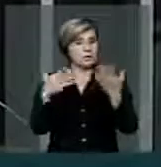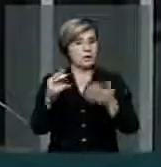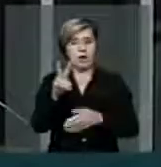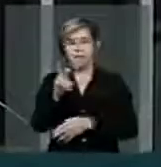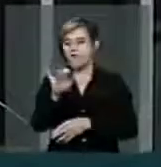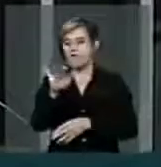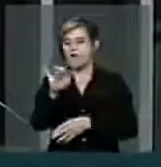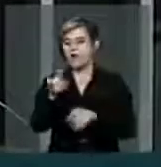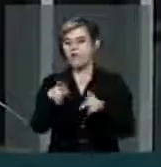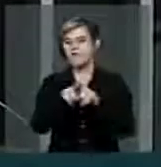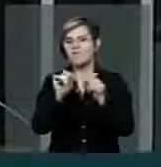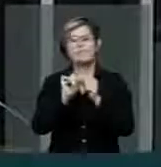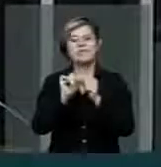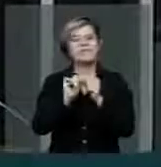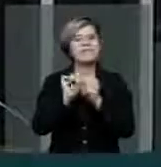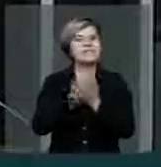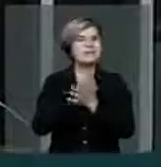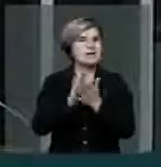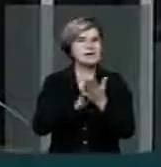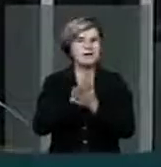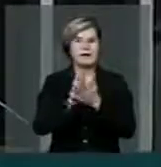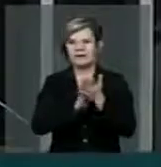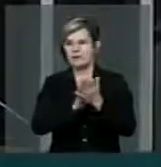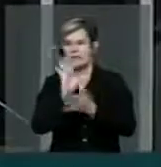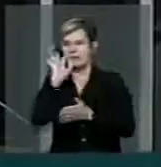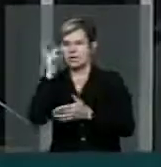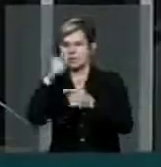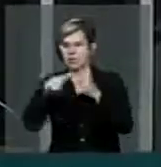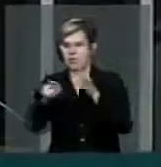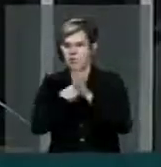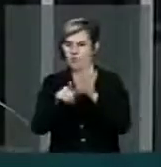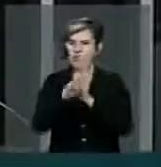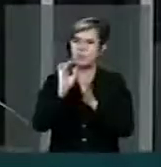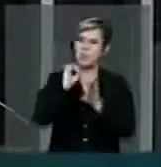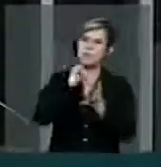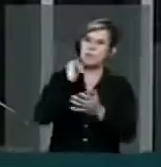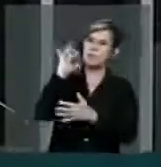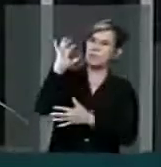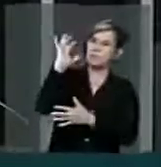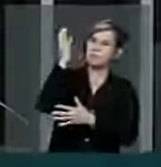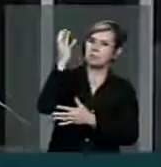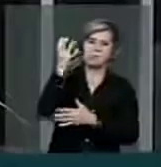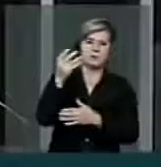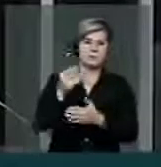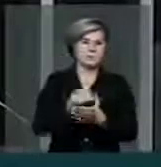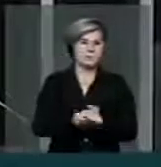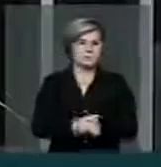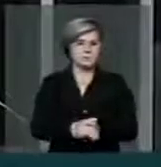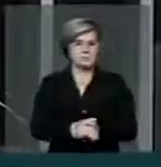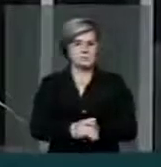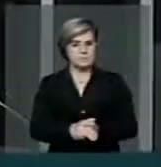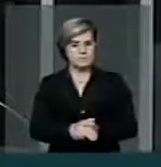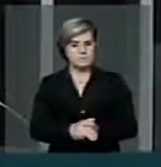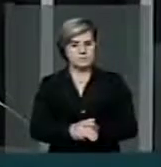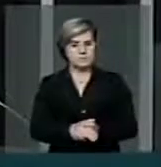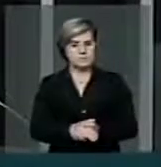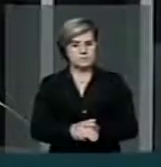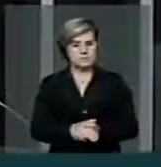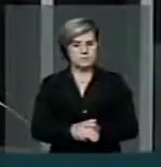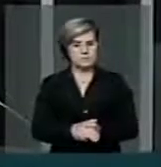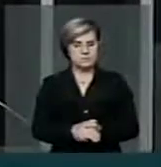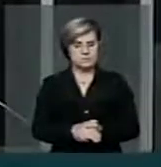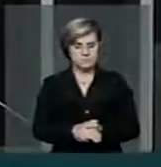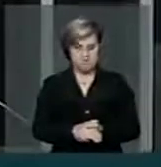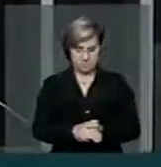para monitorar e minimizar esses impactos ambientais. A Norman 20, que normatiza, senhor